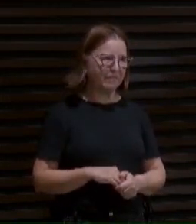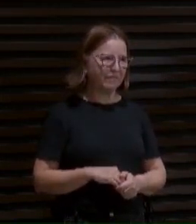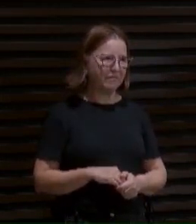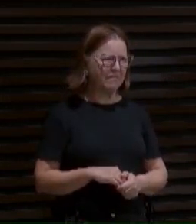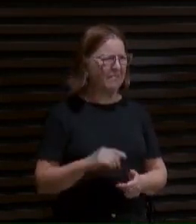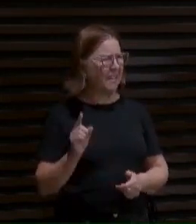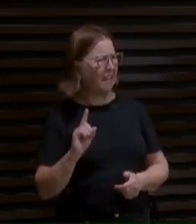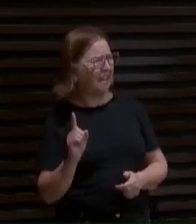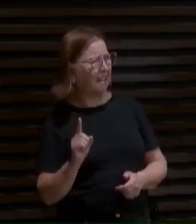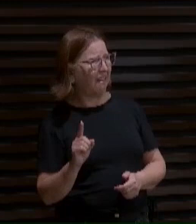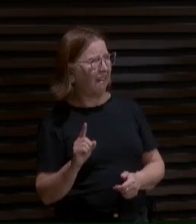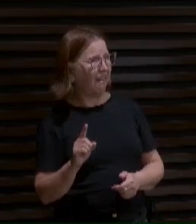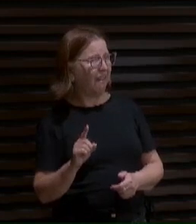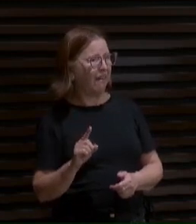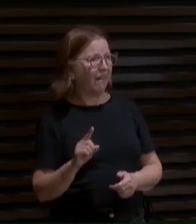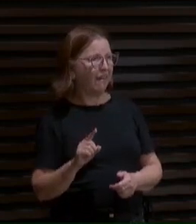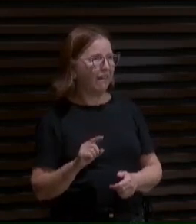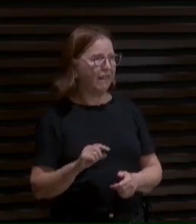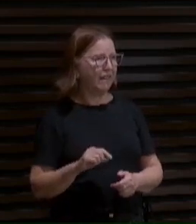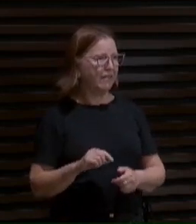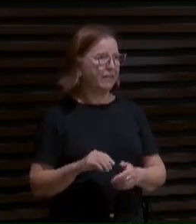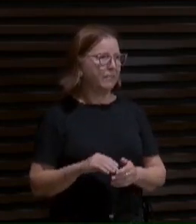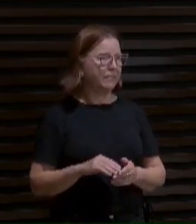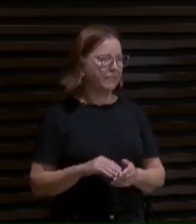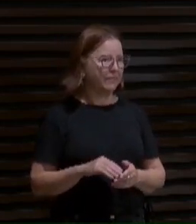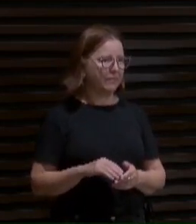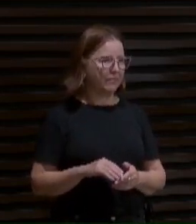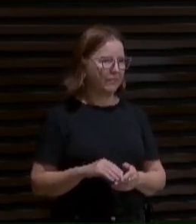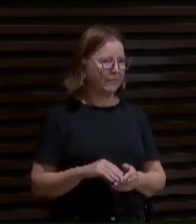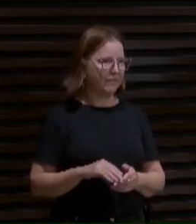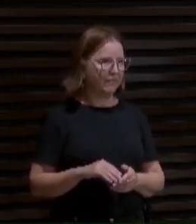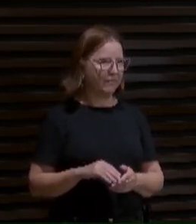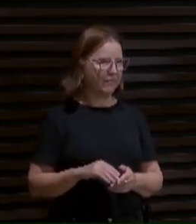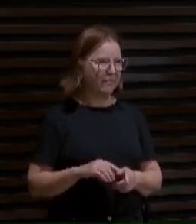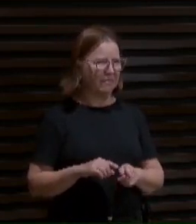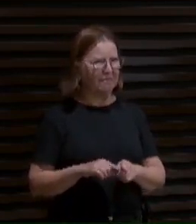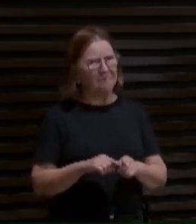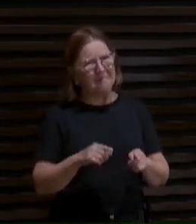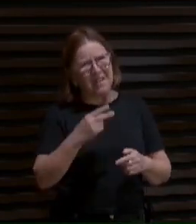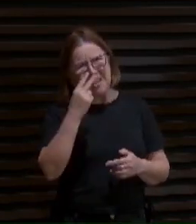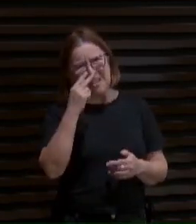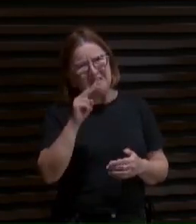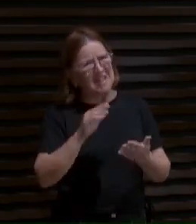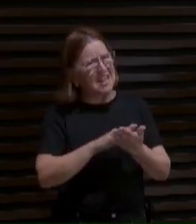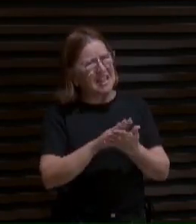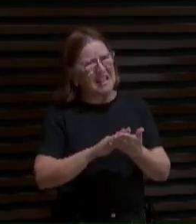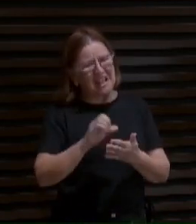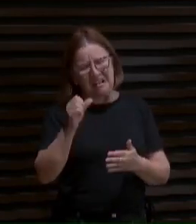Não, mas eu não vejo nada acontecer no culto de oração. Pois é isso mesmo.